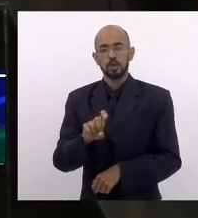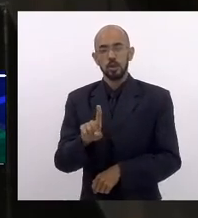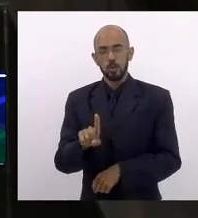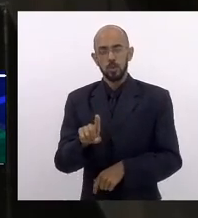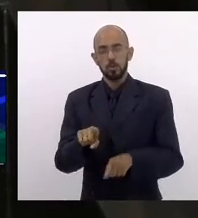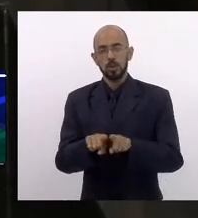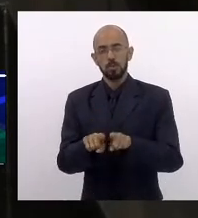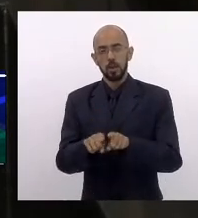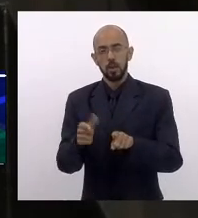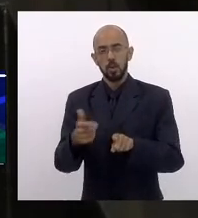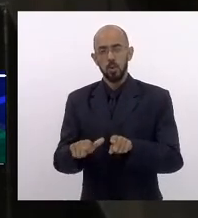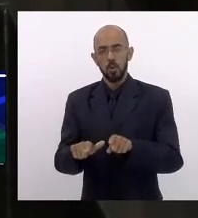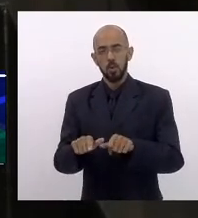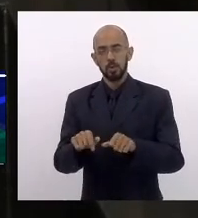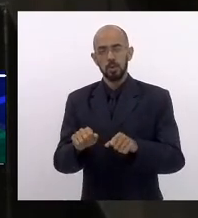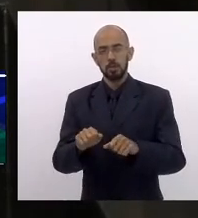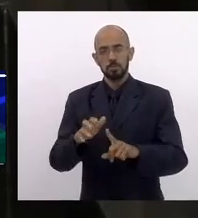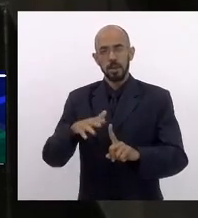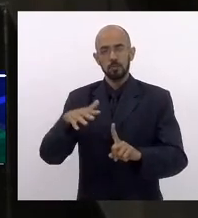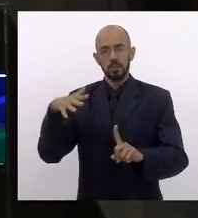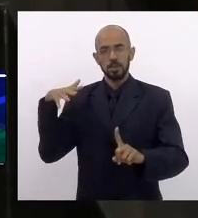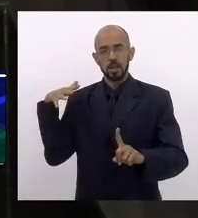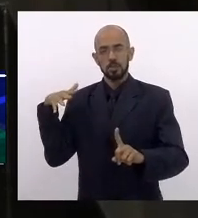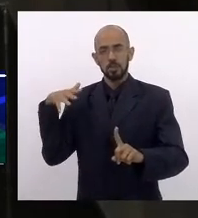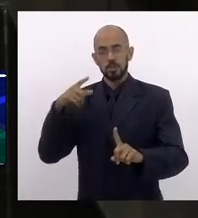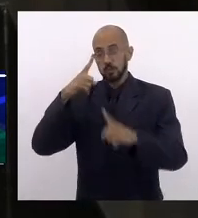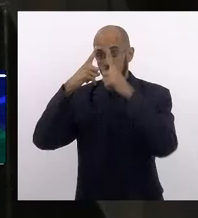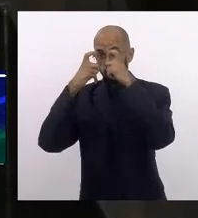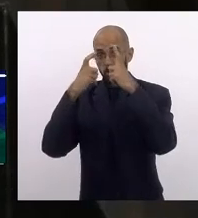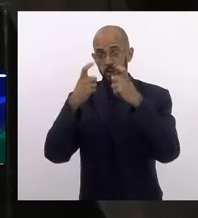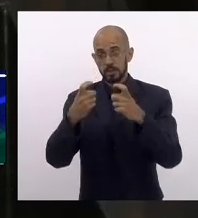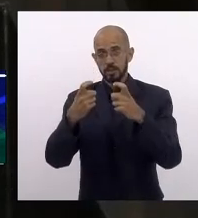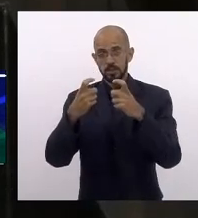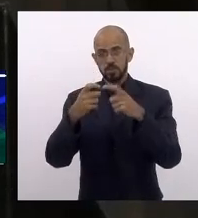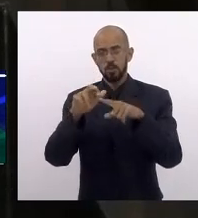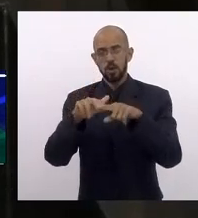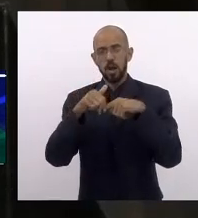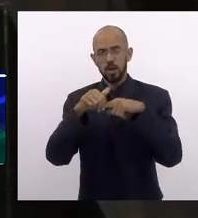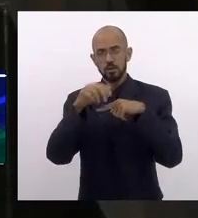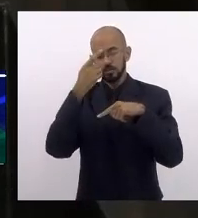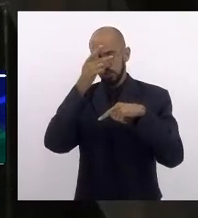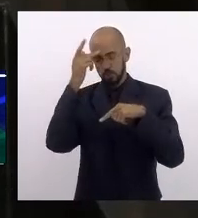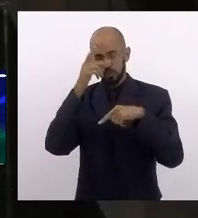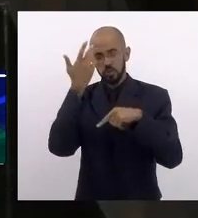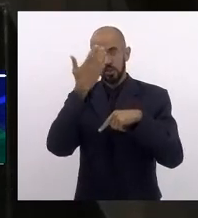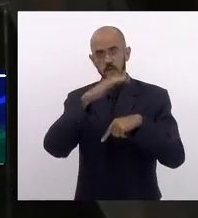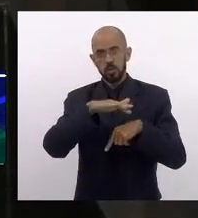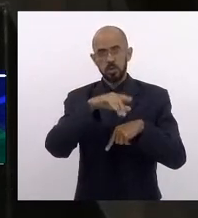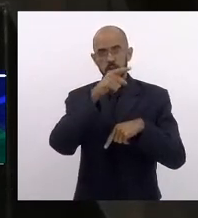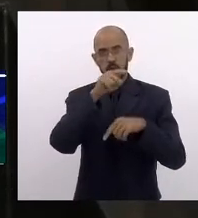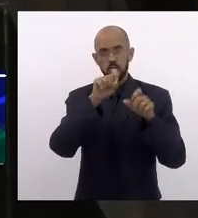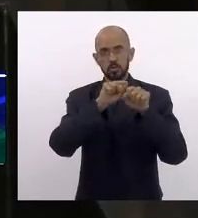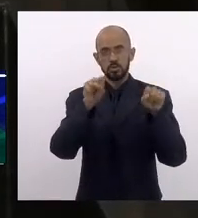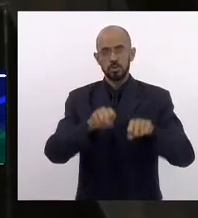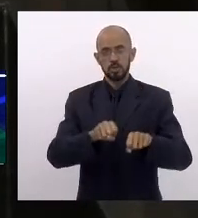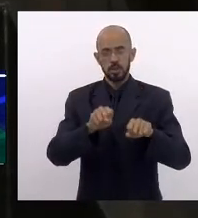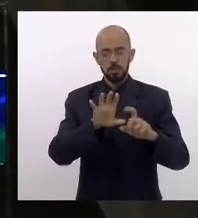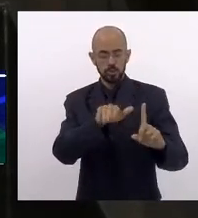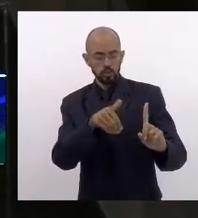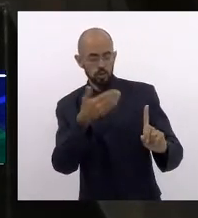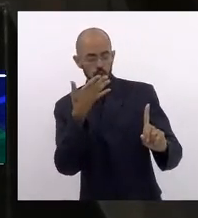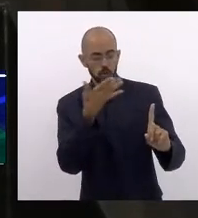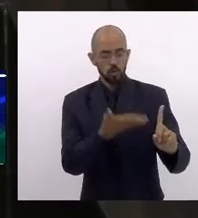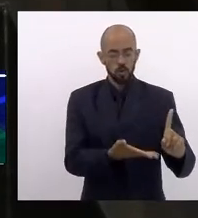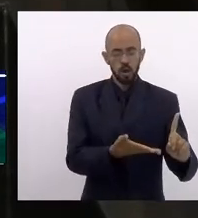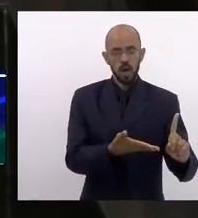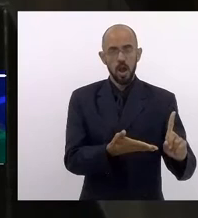outras manifestações violentas por parte daqueles que não queriam que o então regime se curvasse à